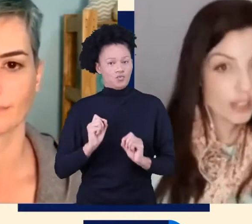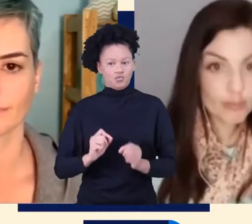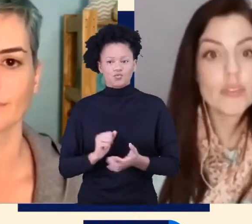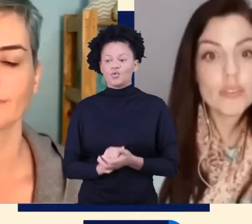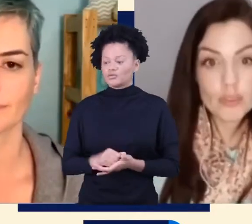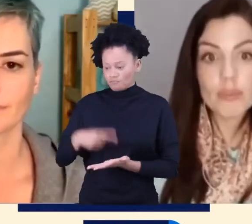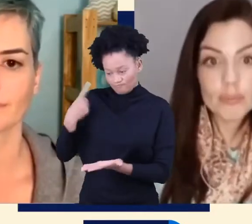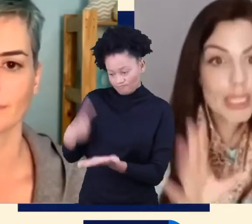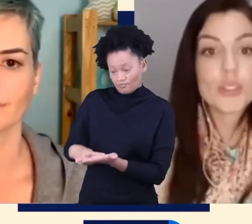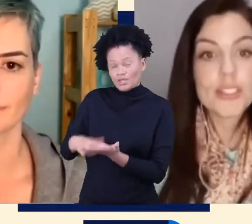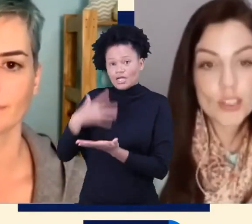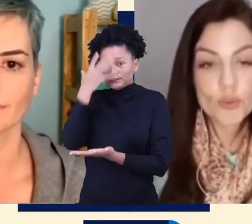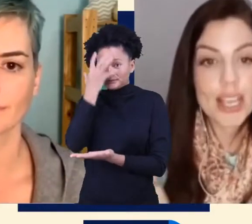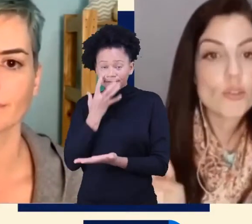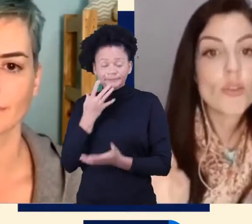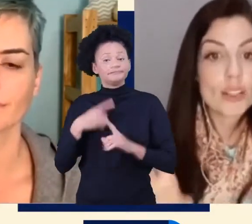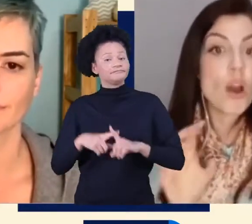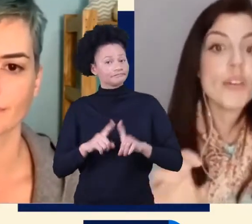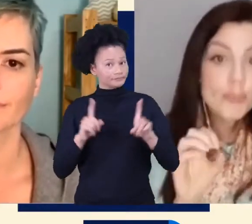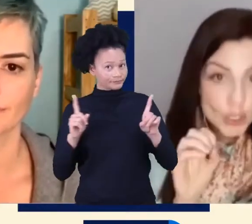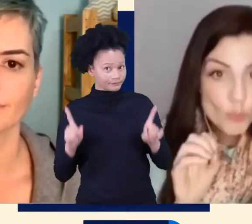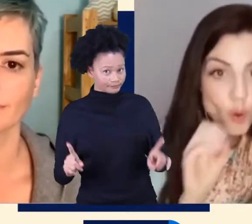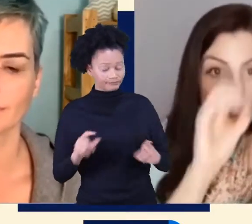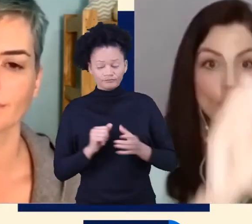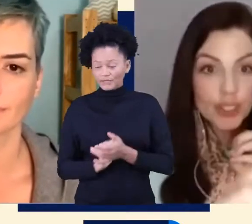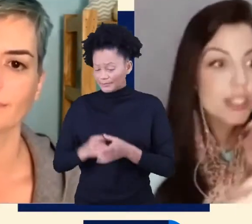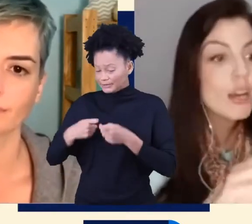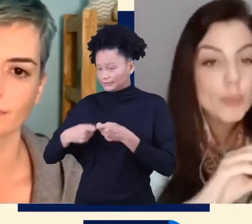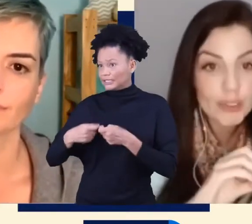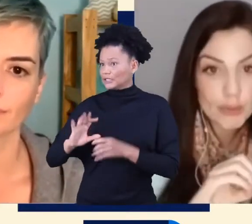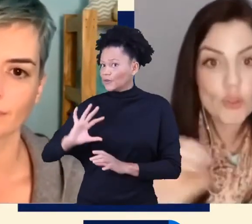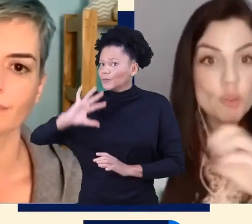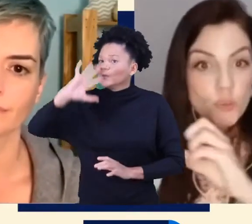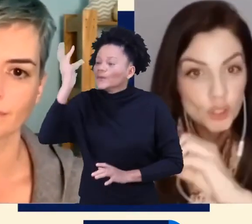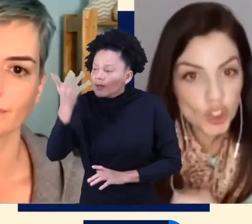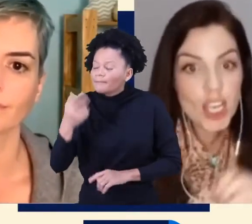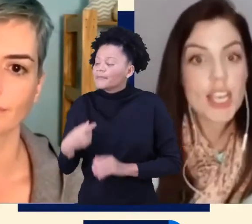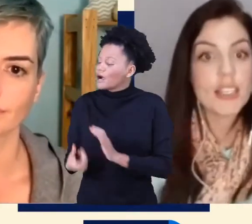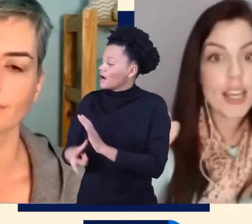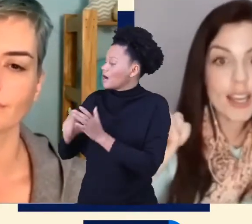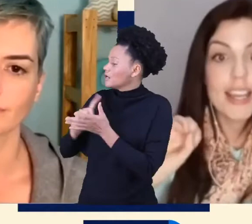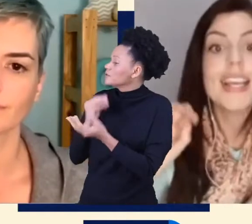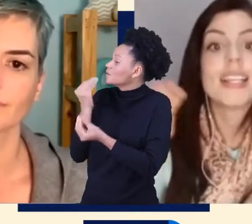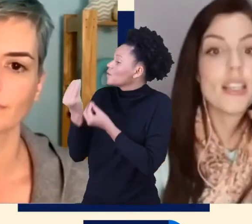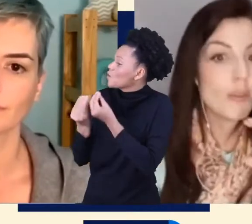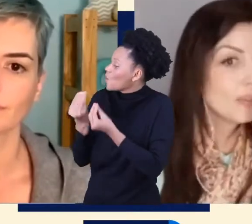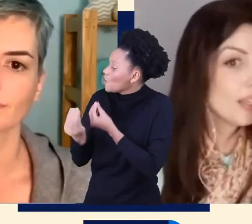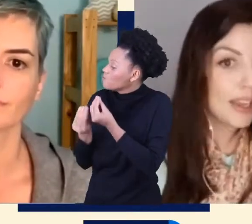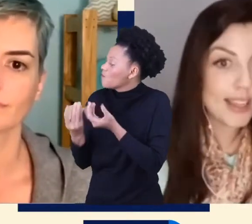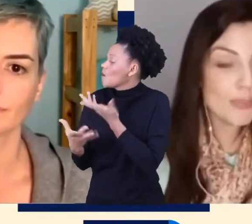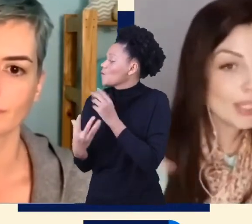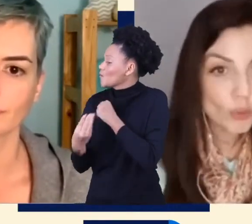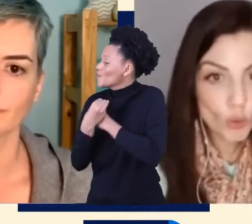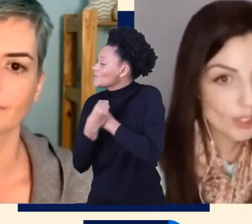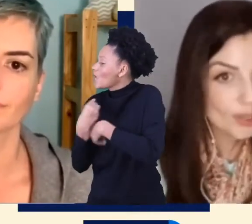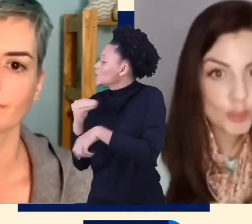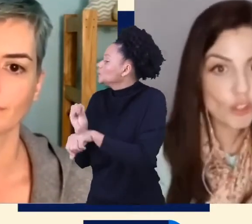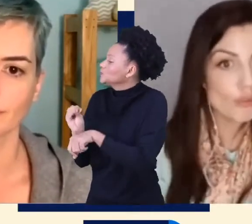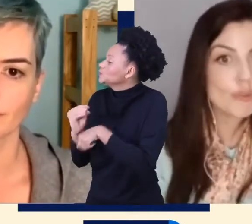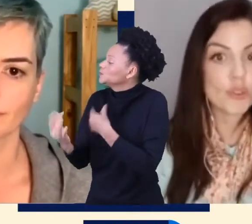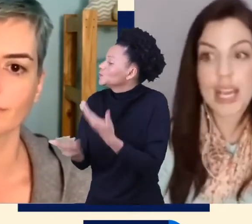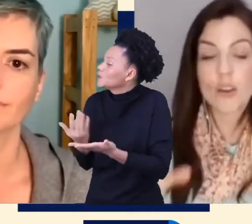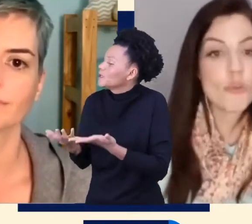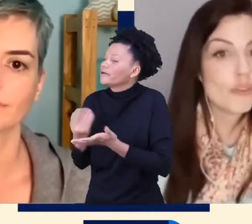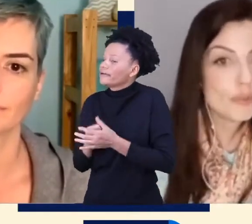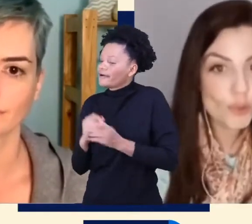sério. Mas, mesmo que seja um sexo casual, ele pressupõe conversar como é que vamos nos proteger, né? Que método